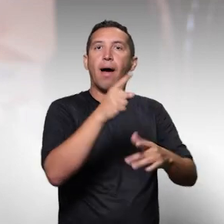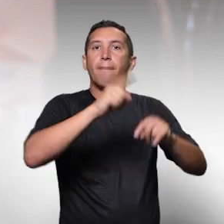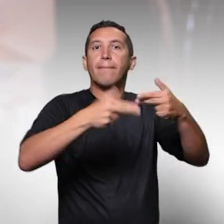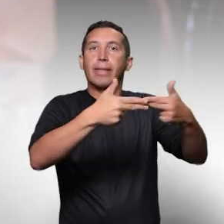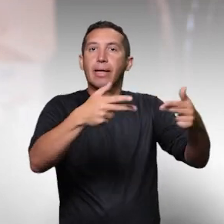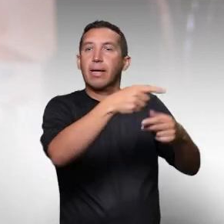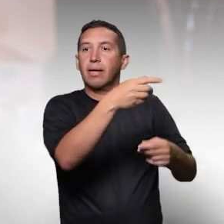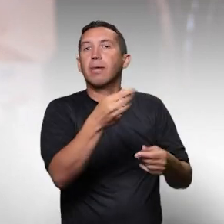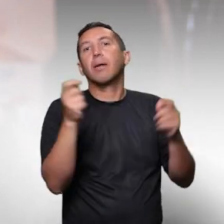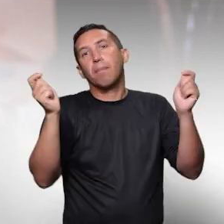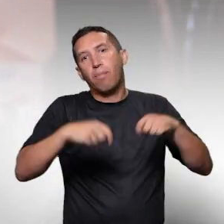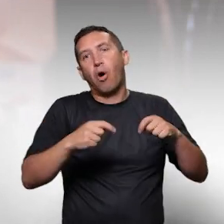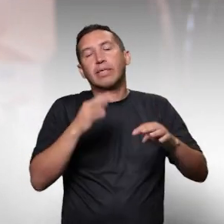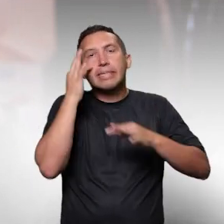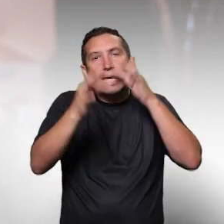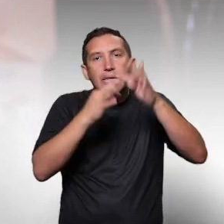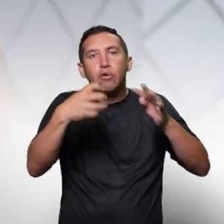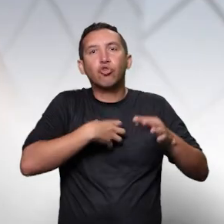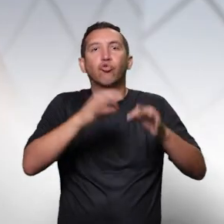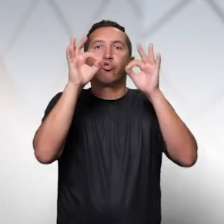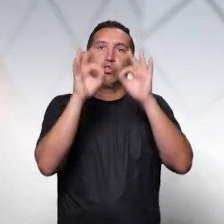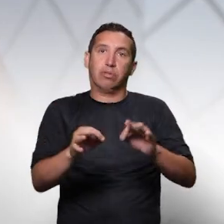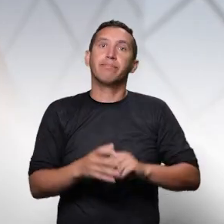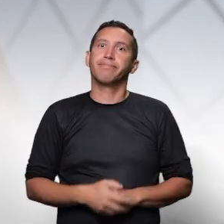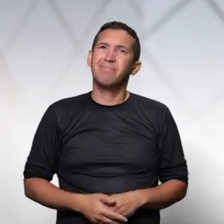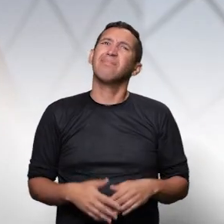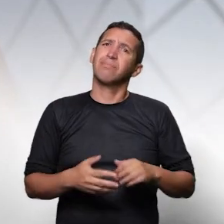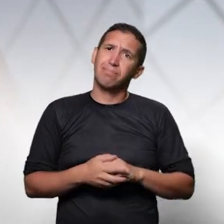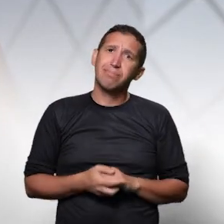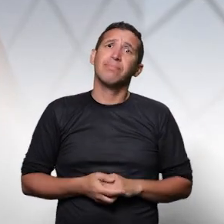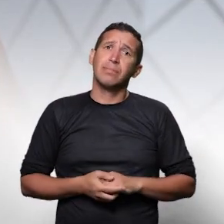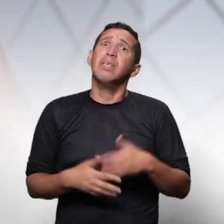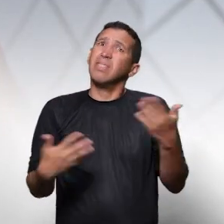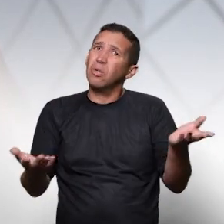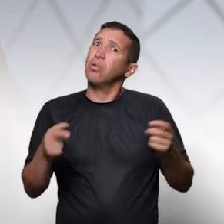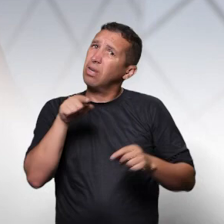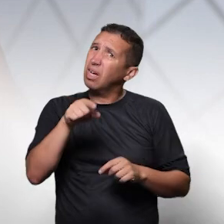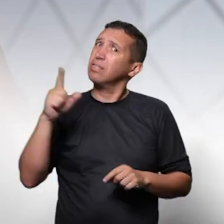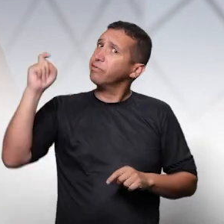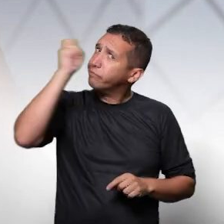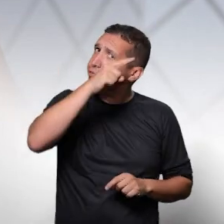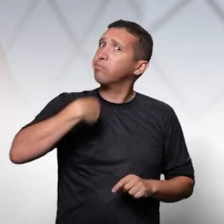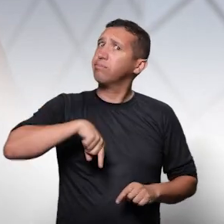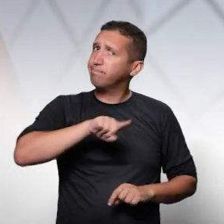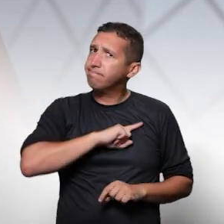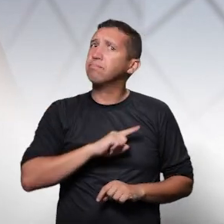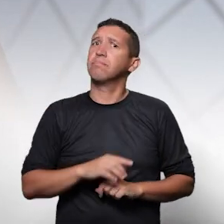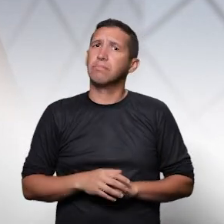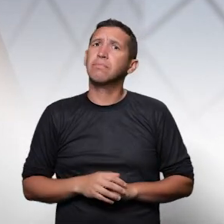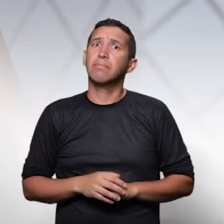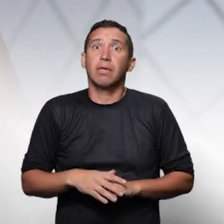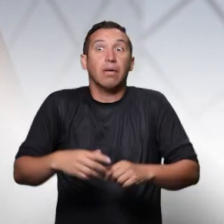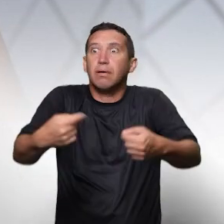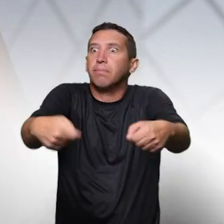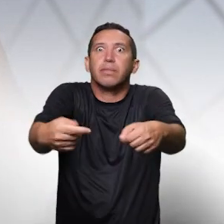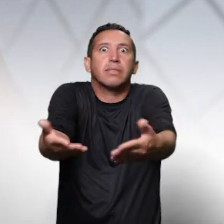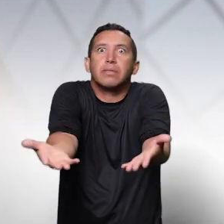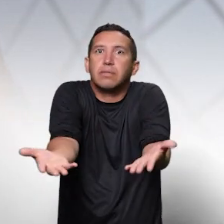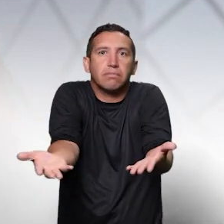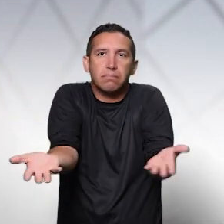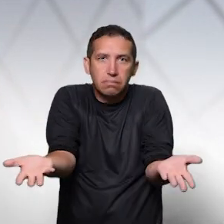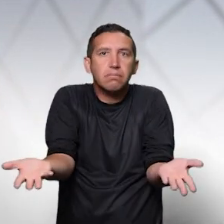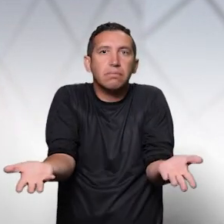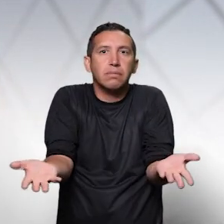fazer o tratamento na forma adequada Então isso é difícil para nós né que precisa